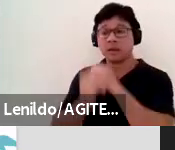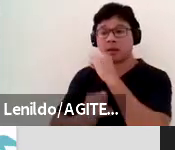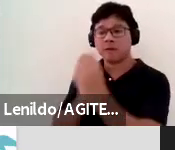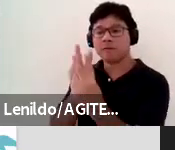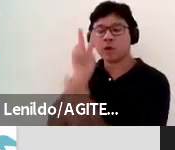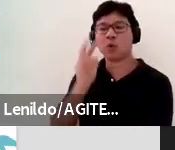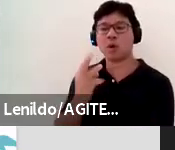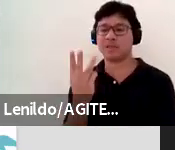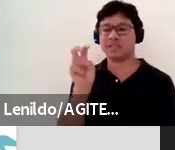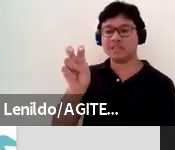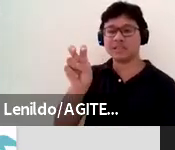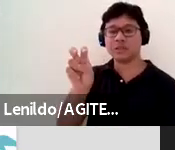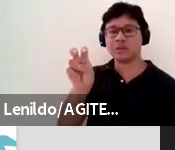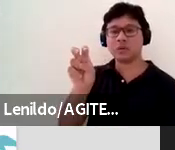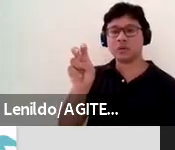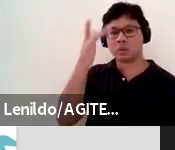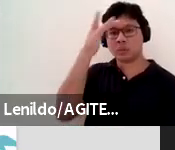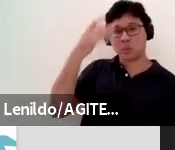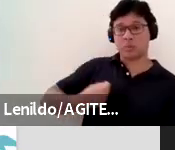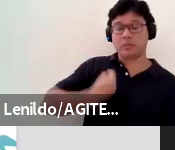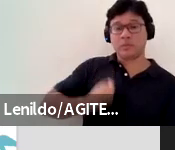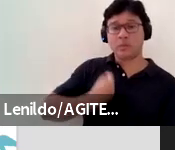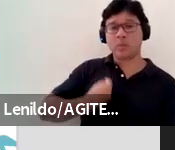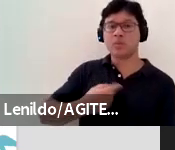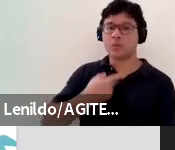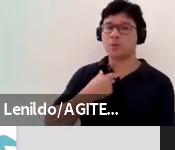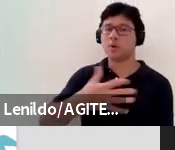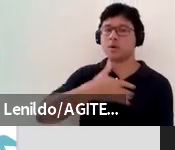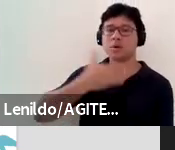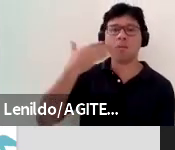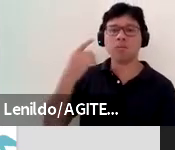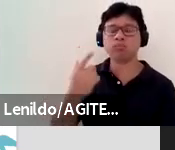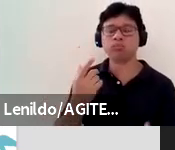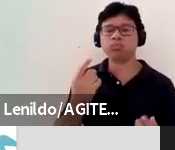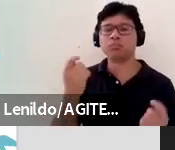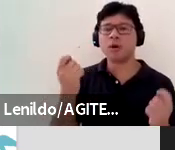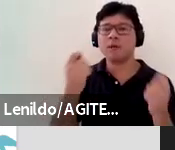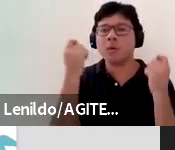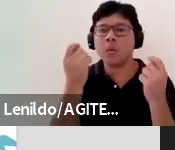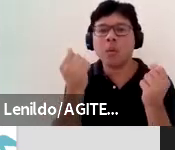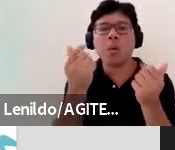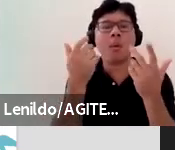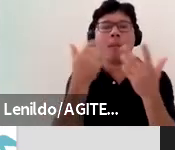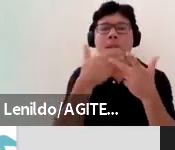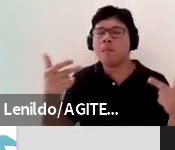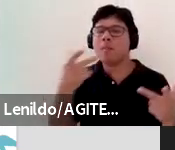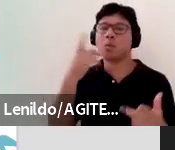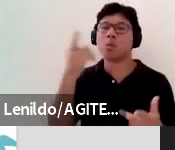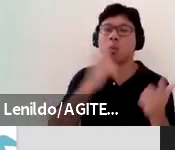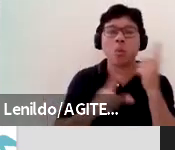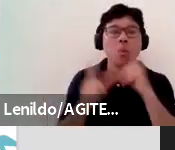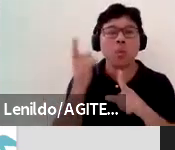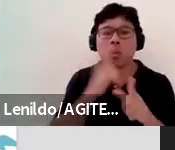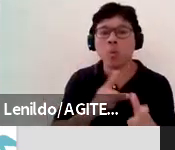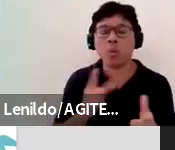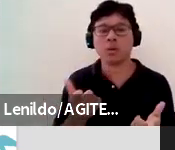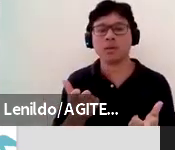participantes, e foi muito rico para a gente, e foi muito interessante de ver que a gente conseguiu, de certa forma,